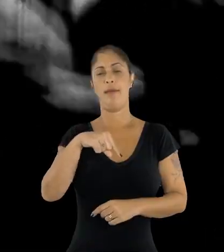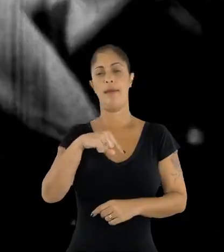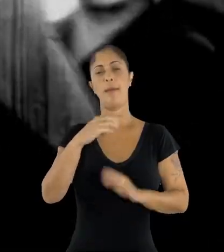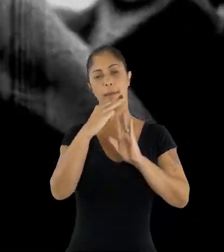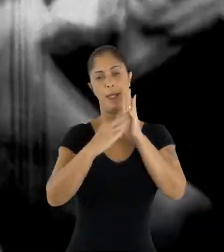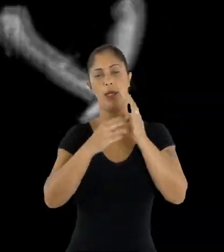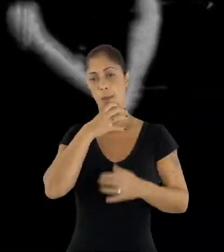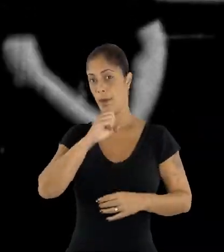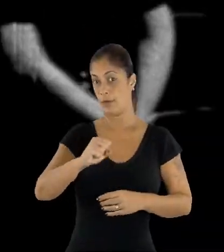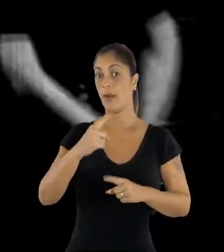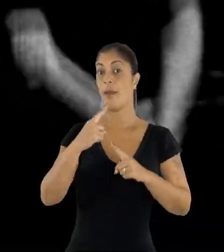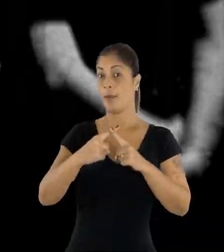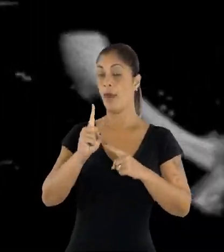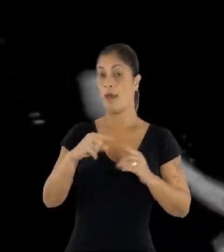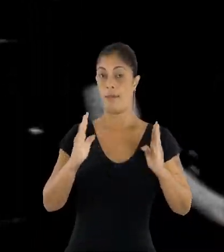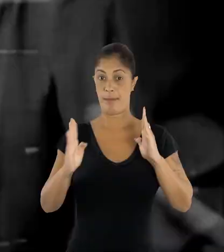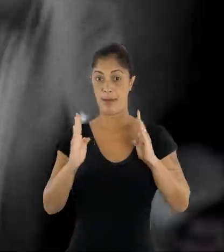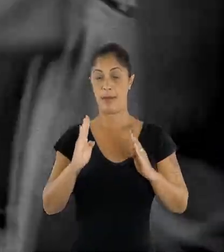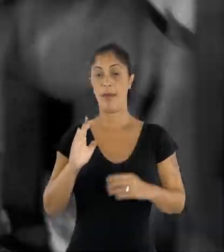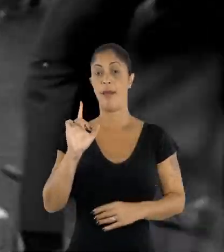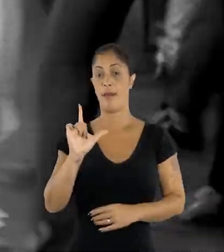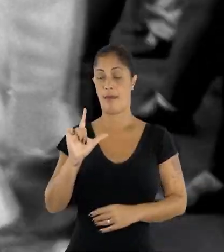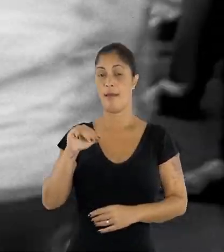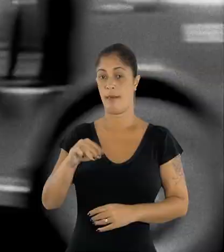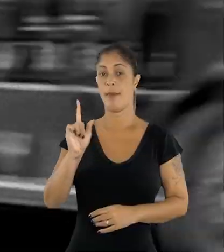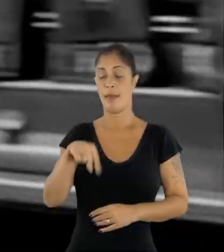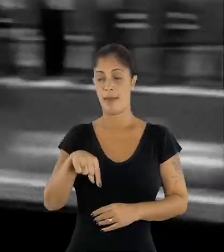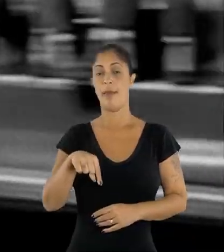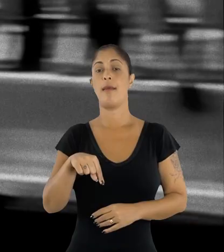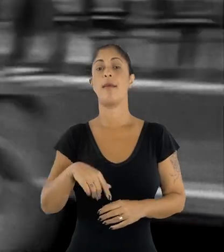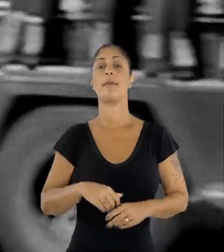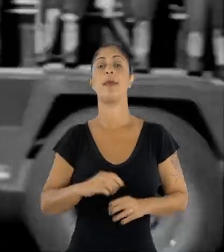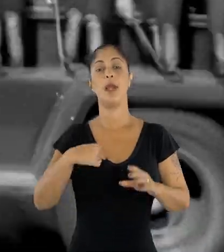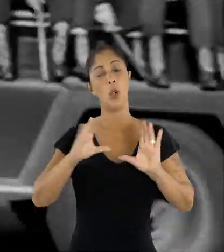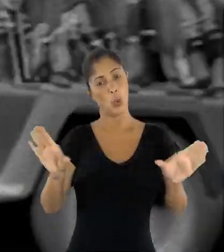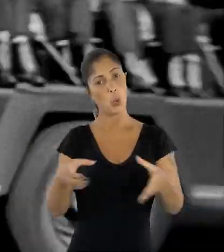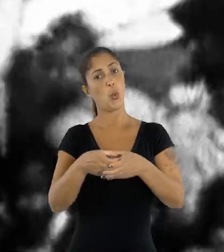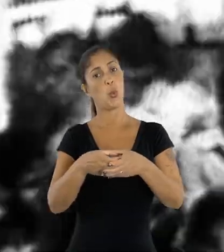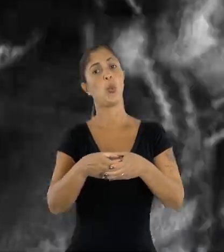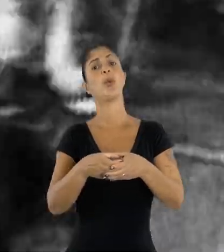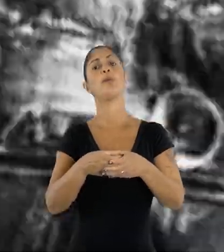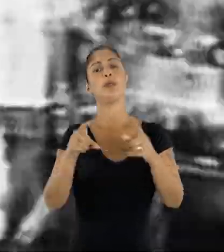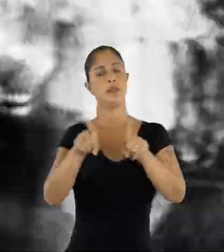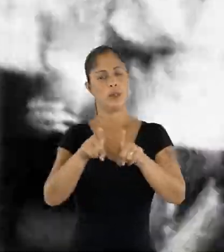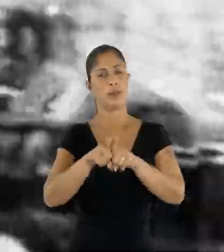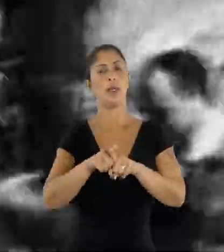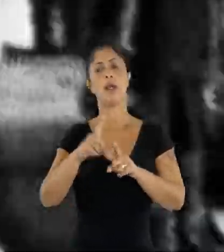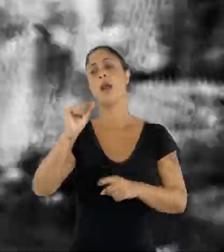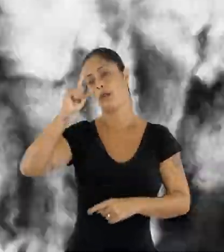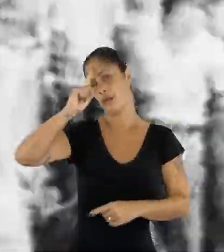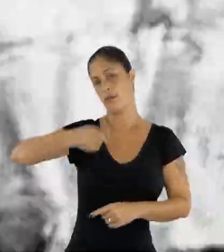Freire, entre aspas, que foi o período da LN, em que eu aderi ao grupo de luta